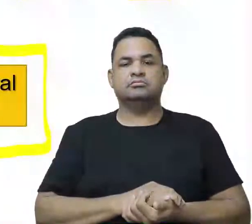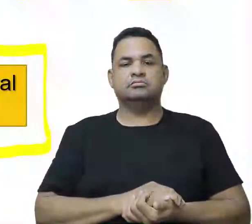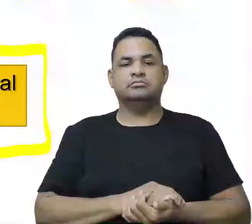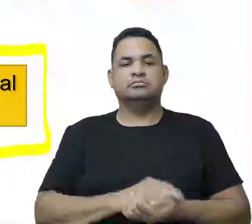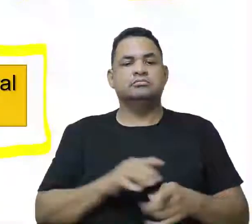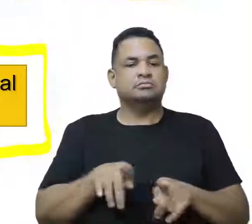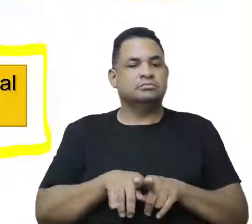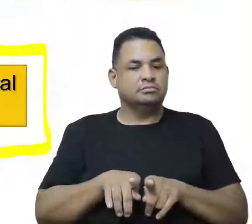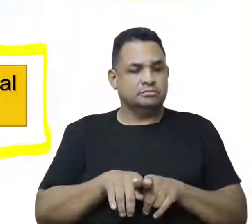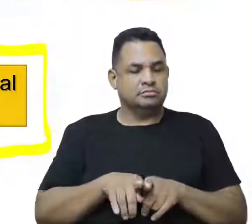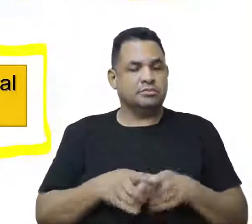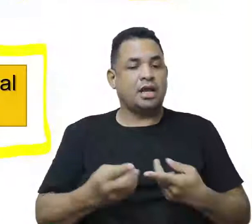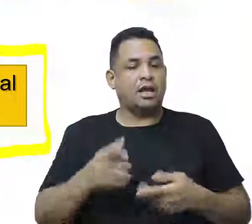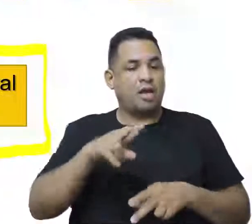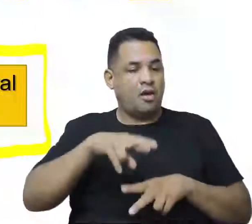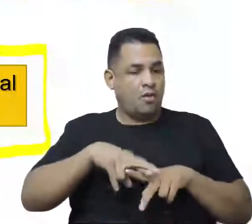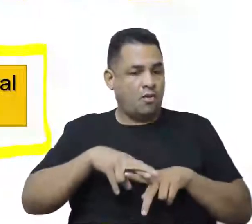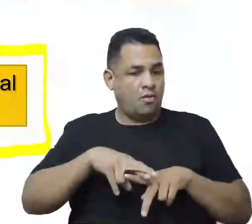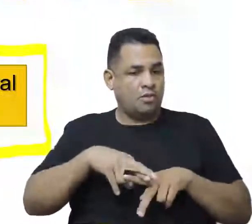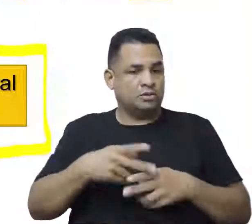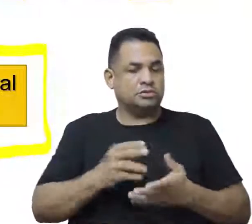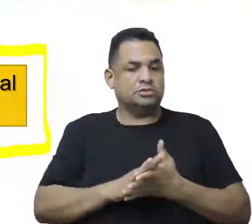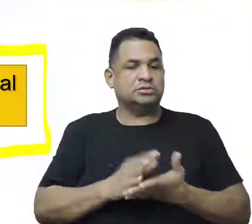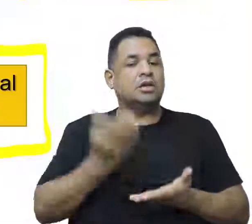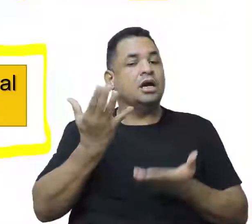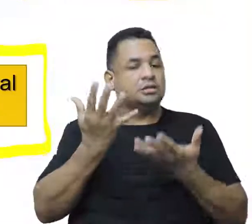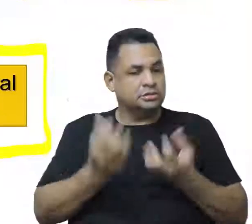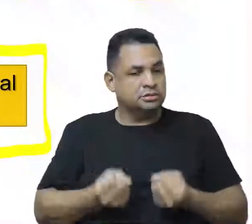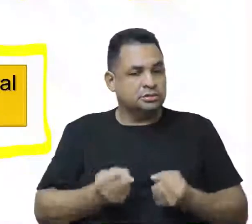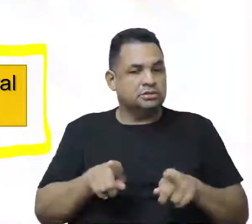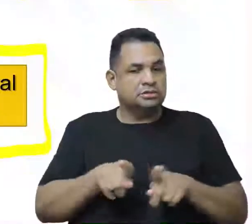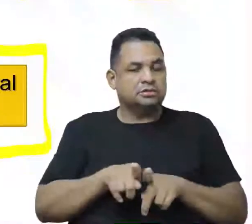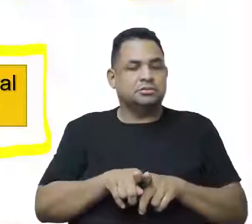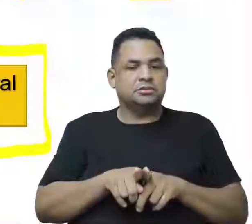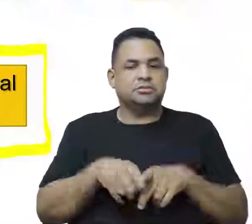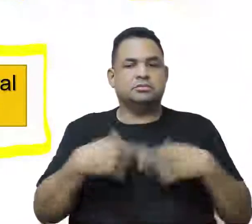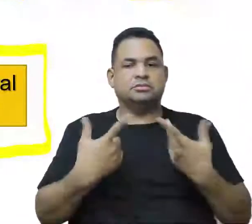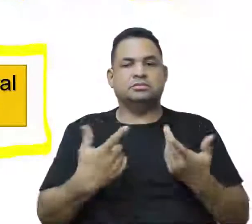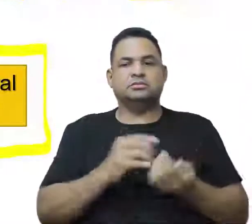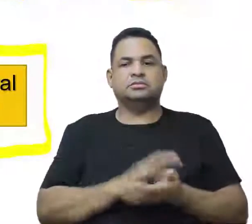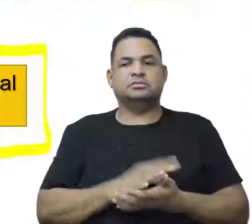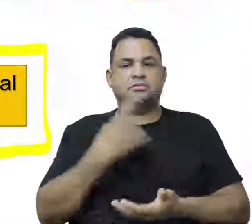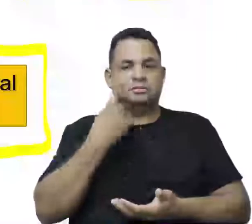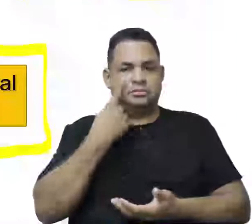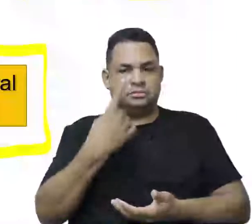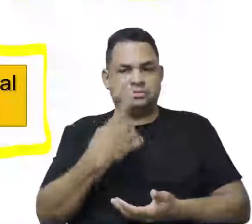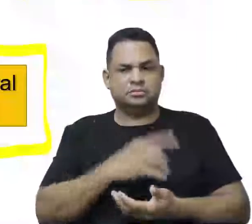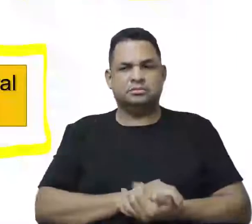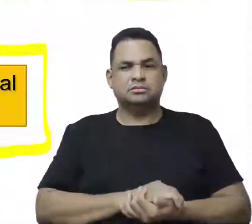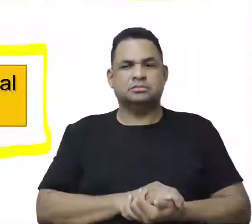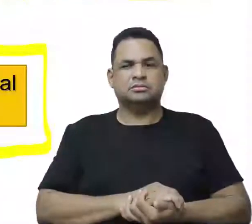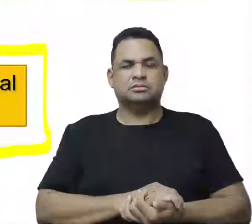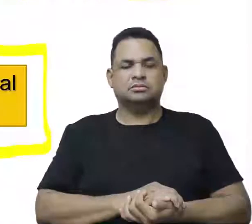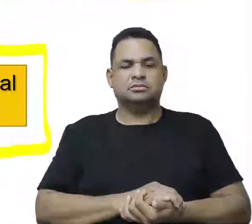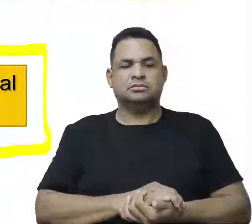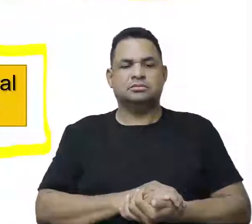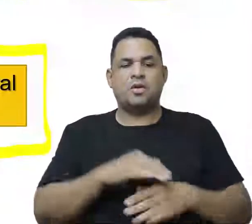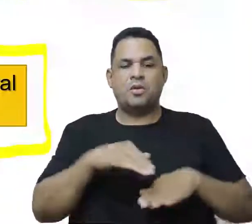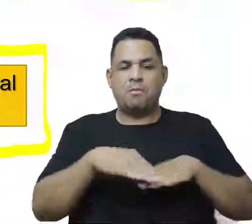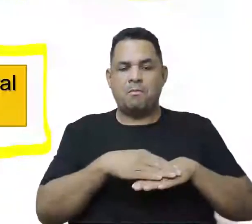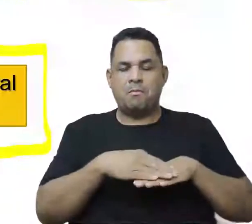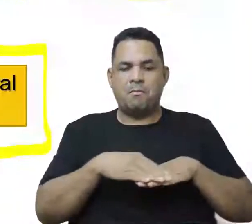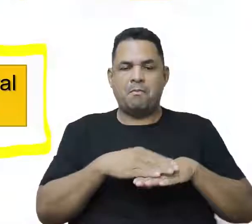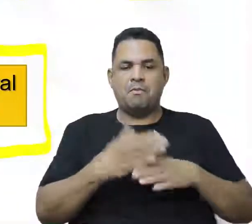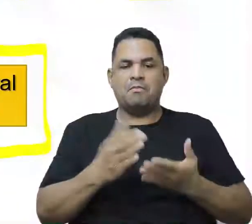está cruzada, mas ele está trazendo uma concordância. E a gente vai observar também pela posição aí do pé dele.